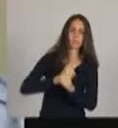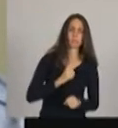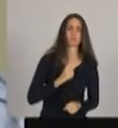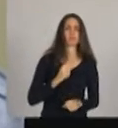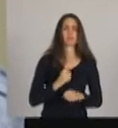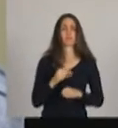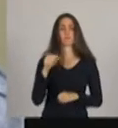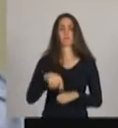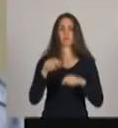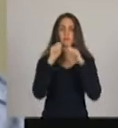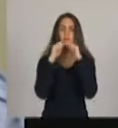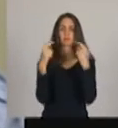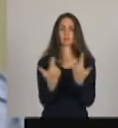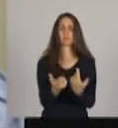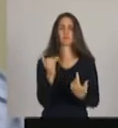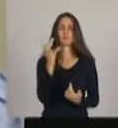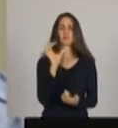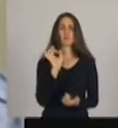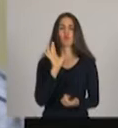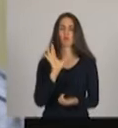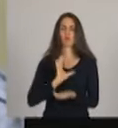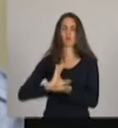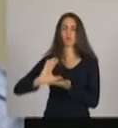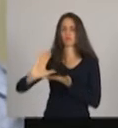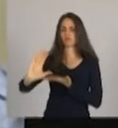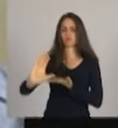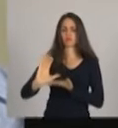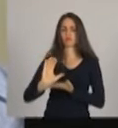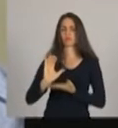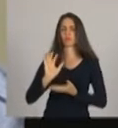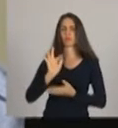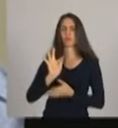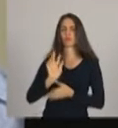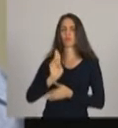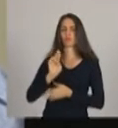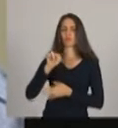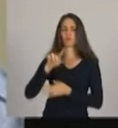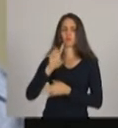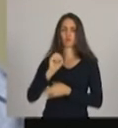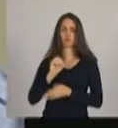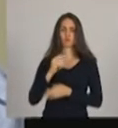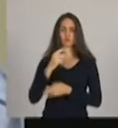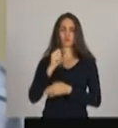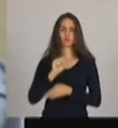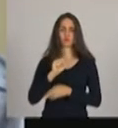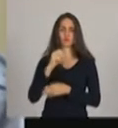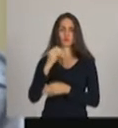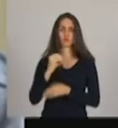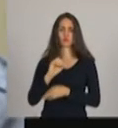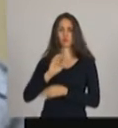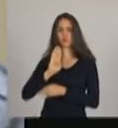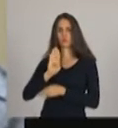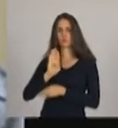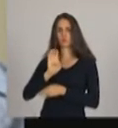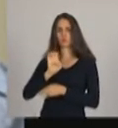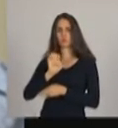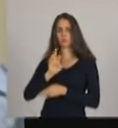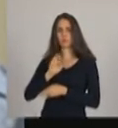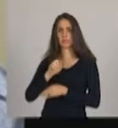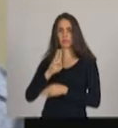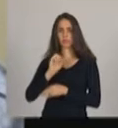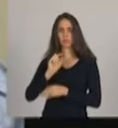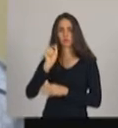na Assembleia, votamos o Fundo Soberano. O Fundo Soberano, nosso estado, é o primeiro a pensar na geração